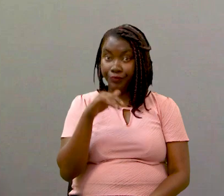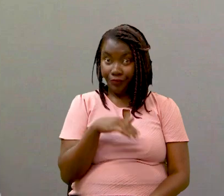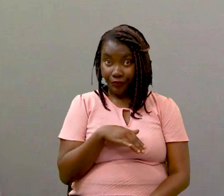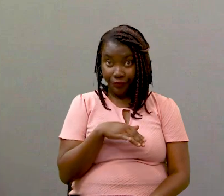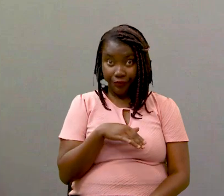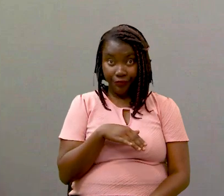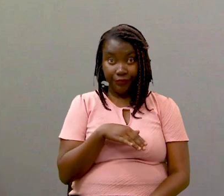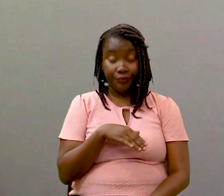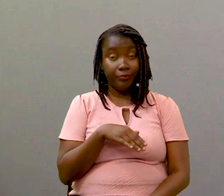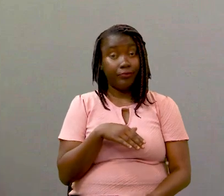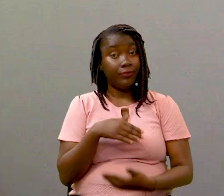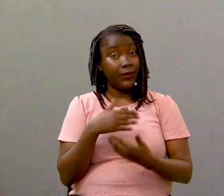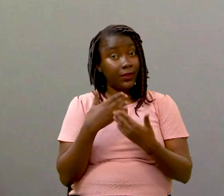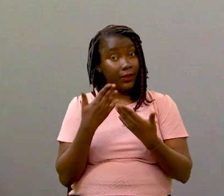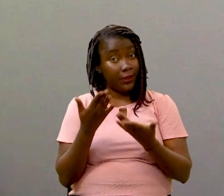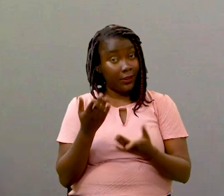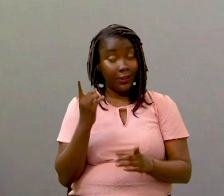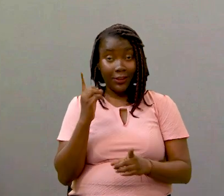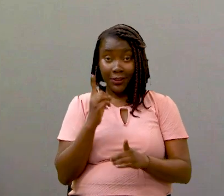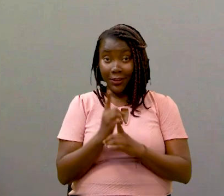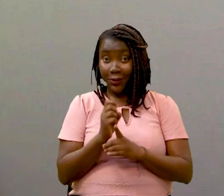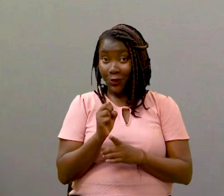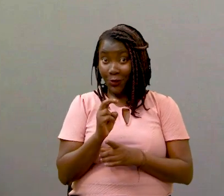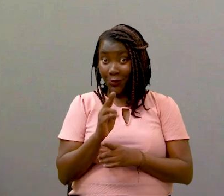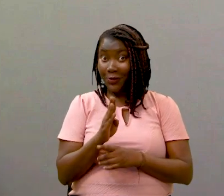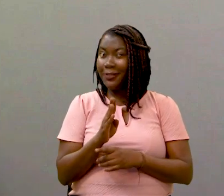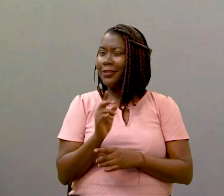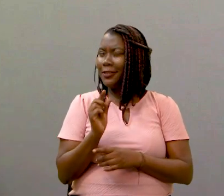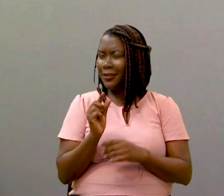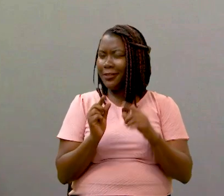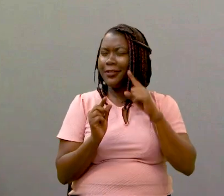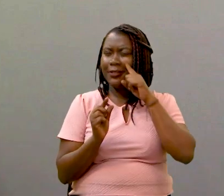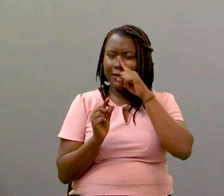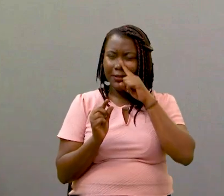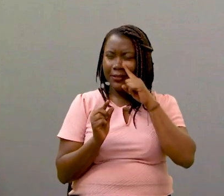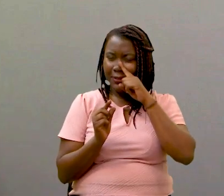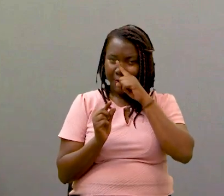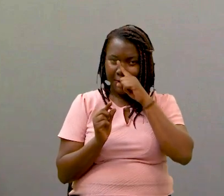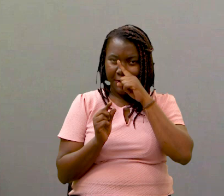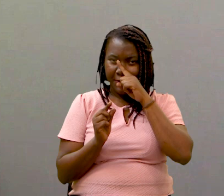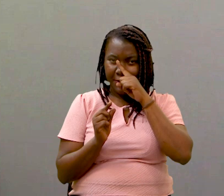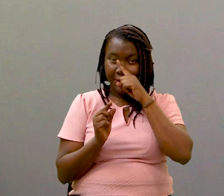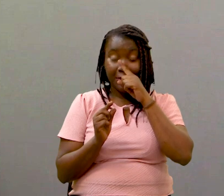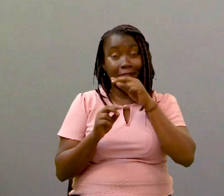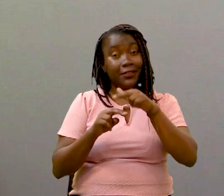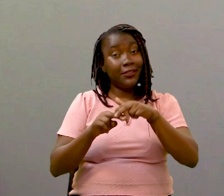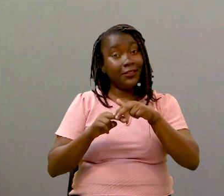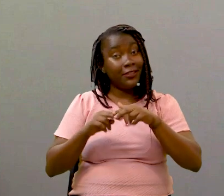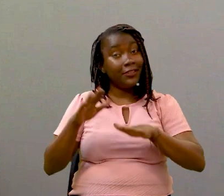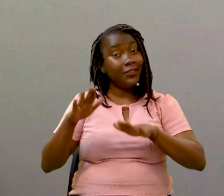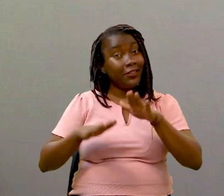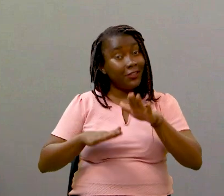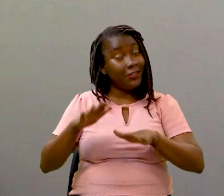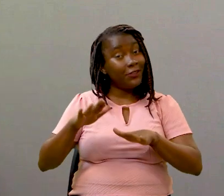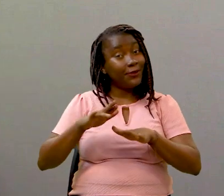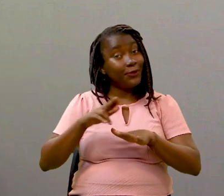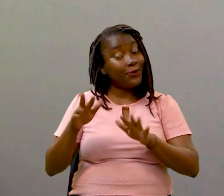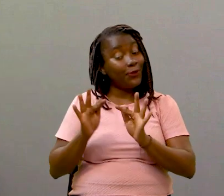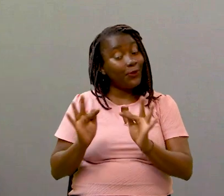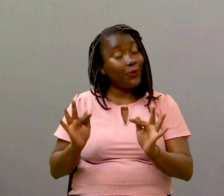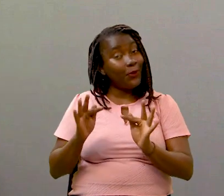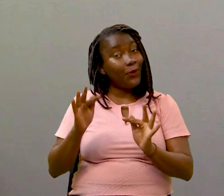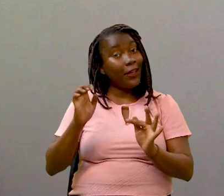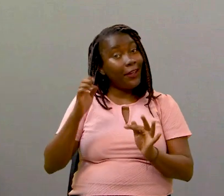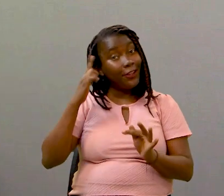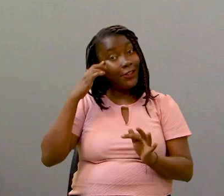É sim, é subdiagnosticada e até um pouco perigoso fazer isso, né? Por causa de que às vezes não é